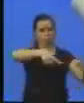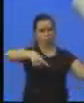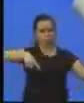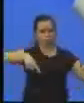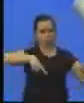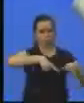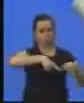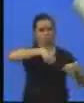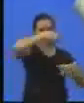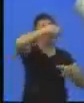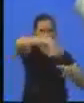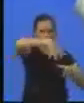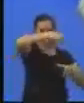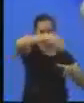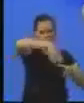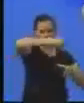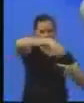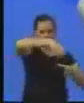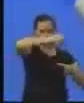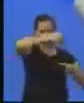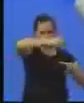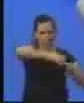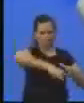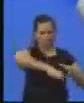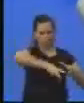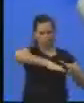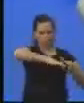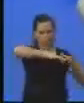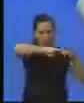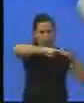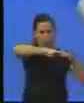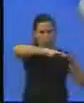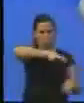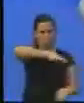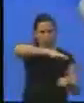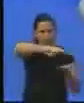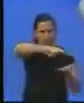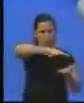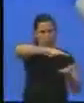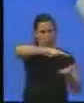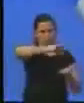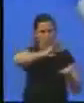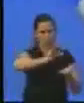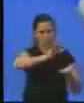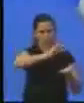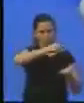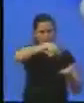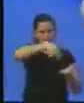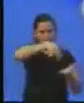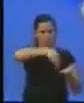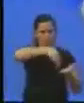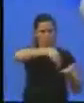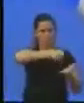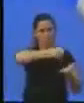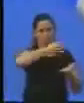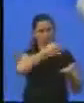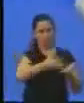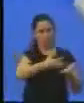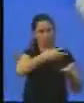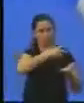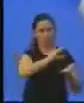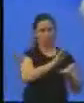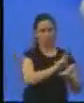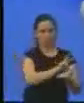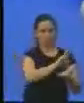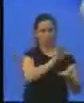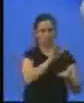tenho lá um tanque e uma torneira que está jogando água lá dentro. Com volume de água no instante t minutos, dado pela função v de